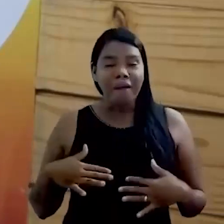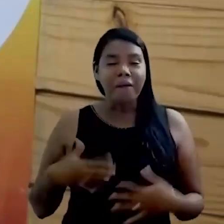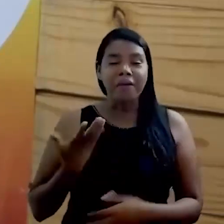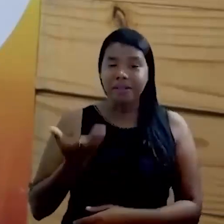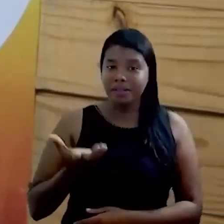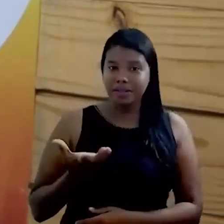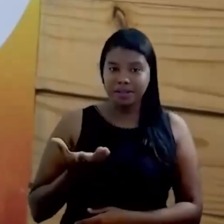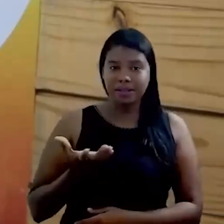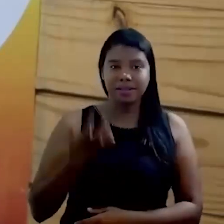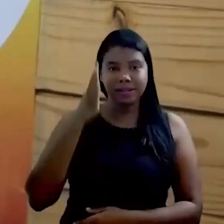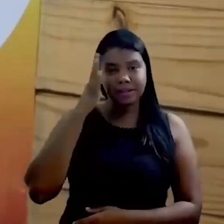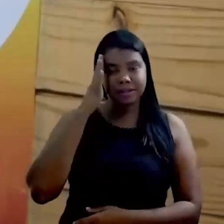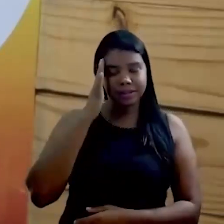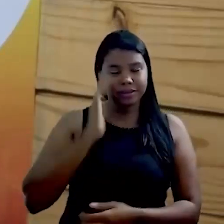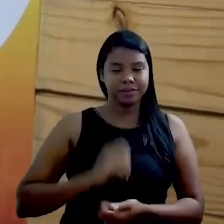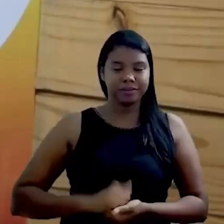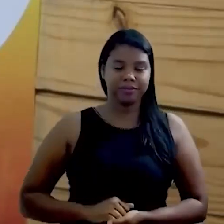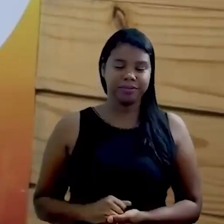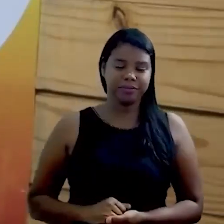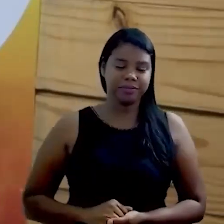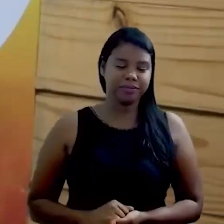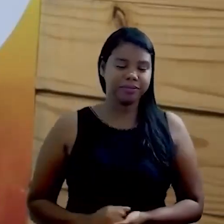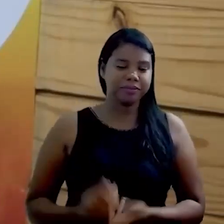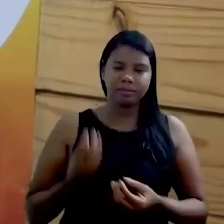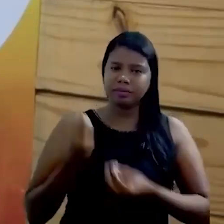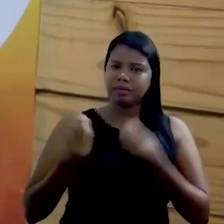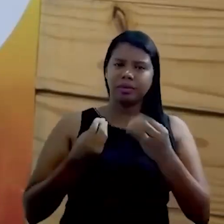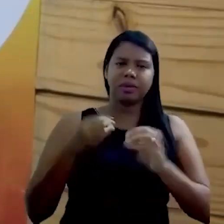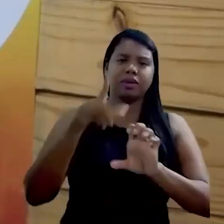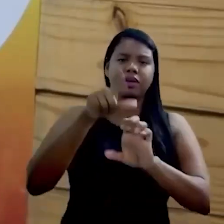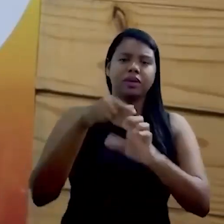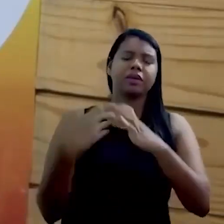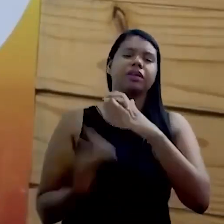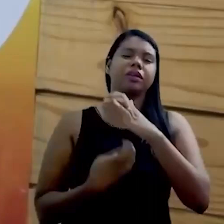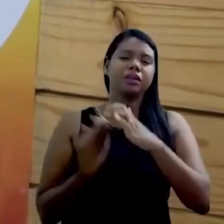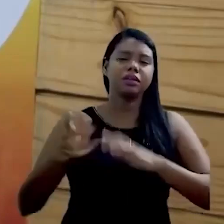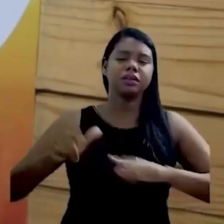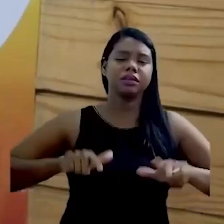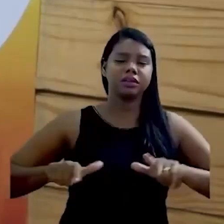gente quiser. Mas, por outro lado, né, como é que as empresas trabalham isso?